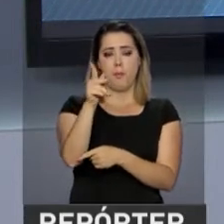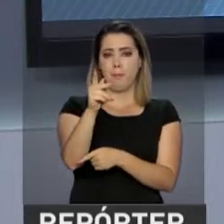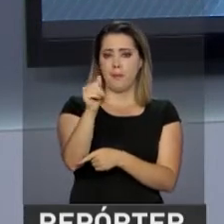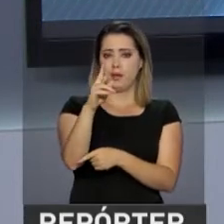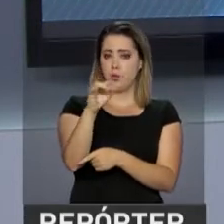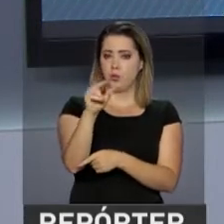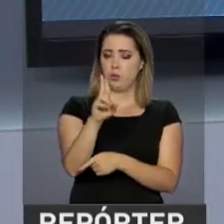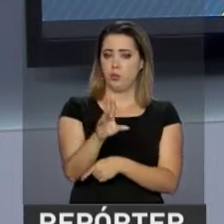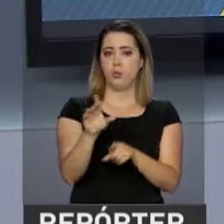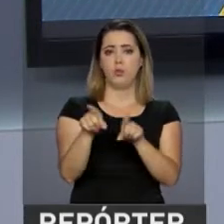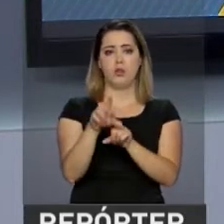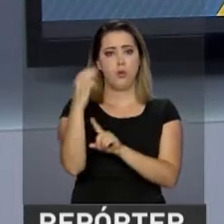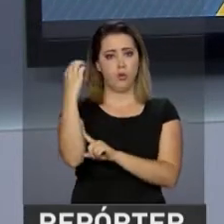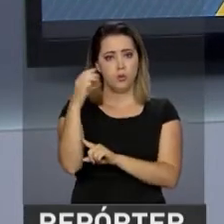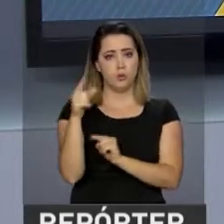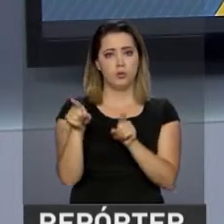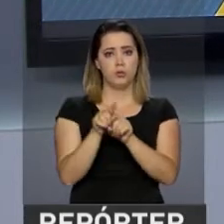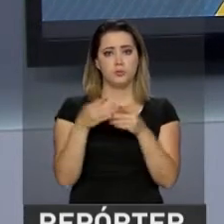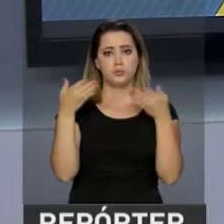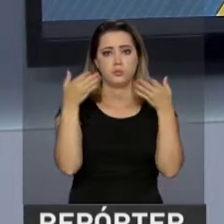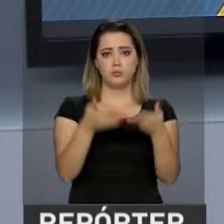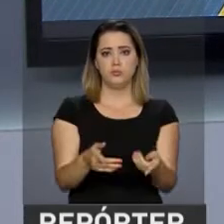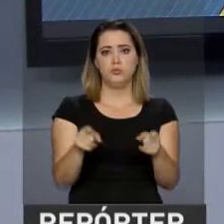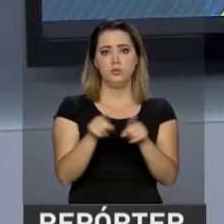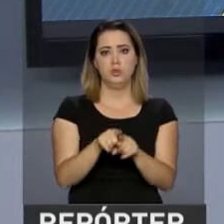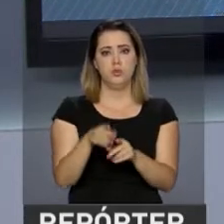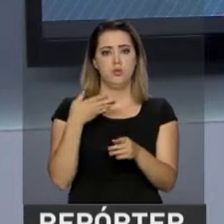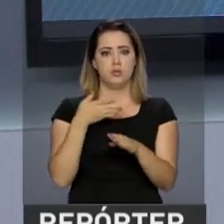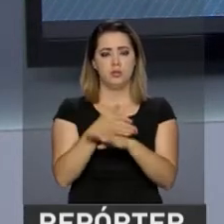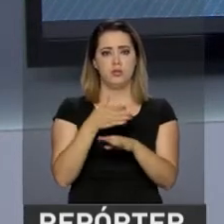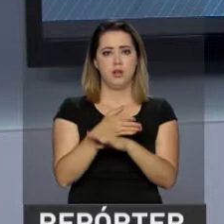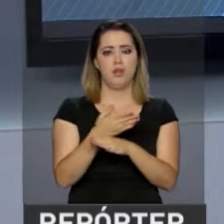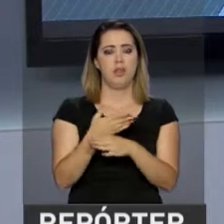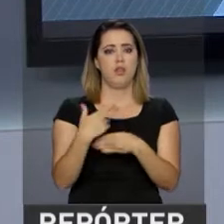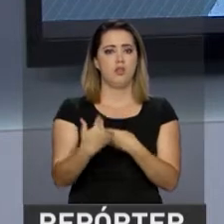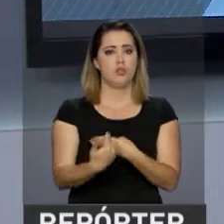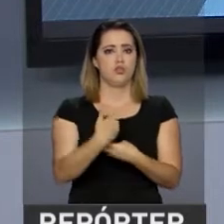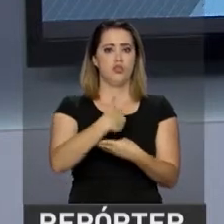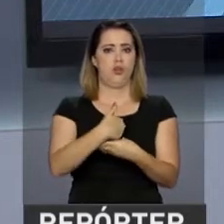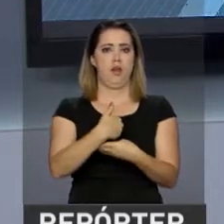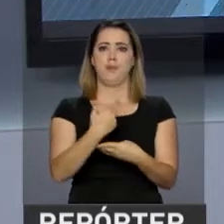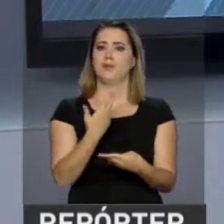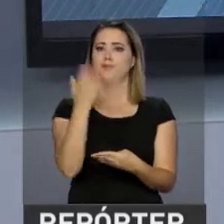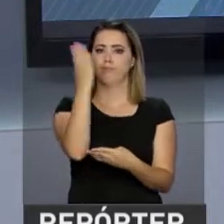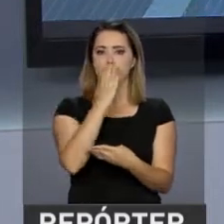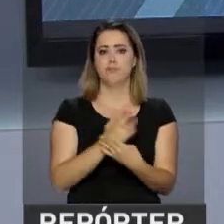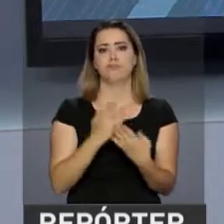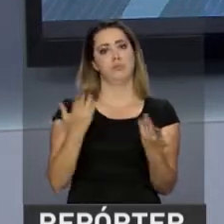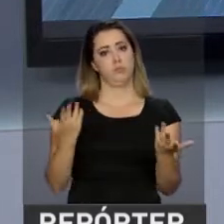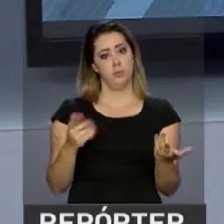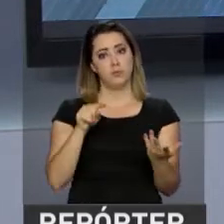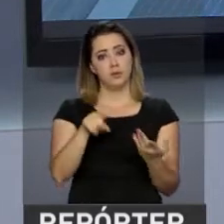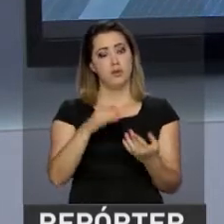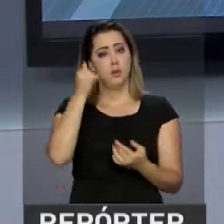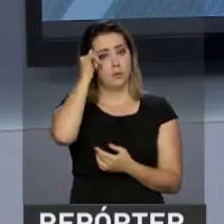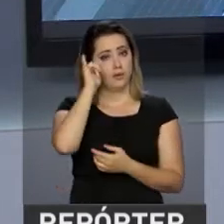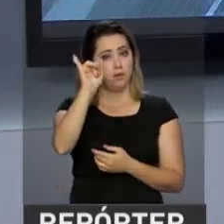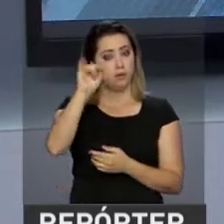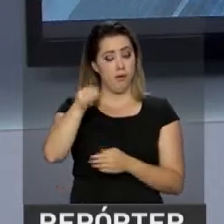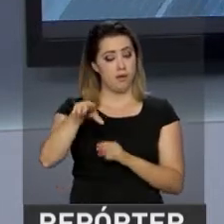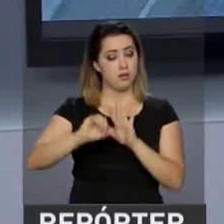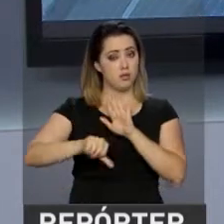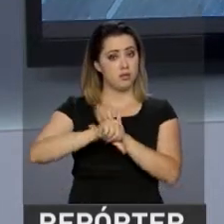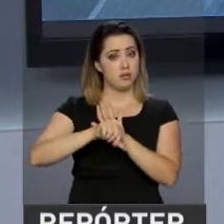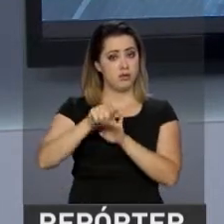como porta de entrada de armas e drogas no brasil para combater estes crimes representantes do governo brasileiro se reunirão com